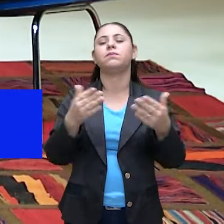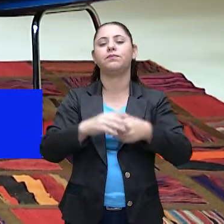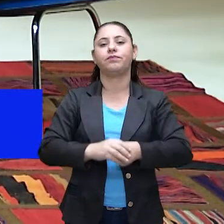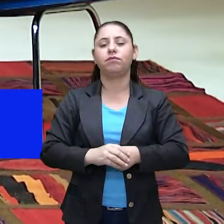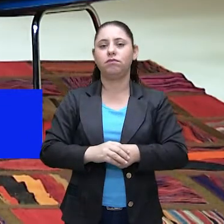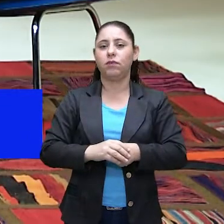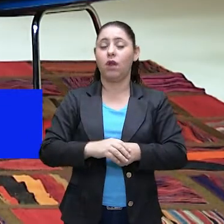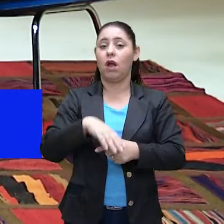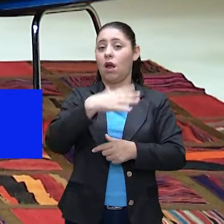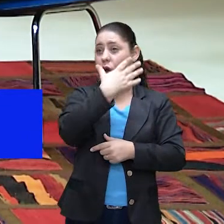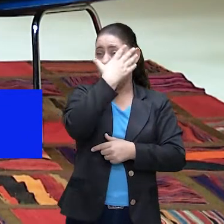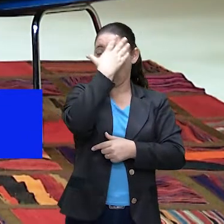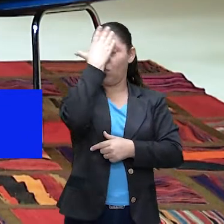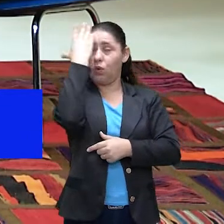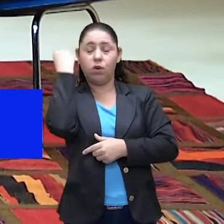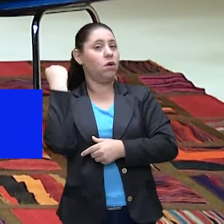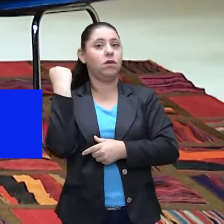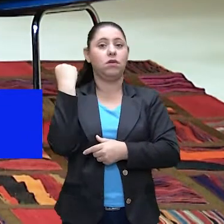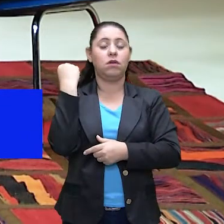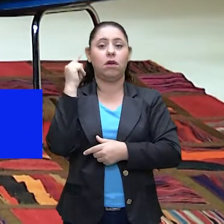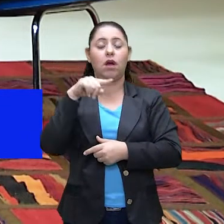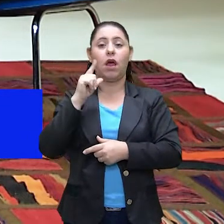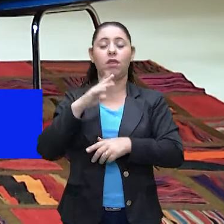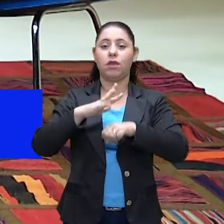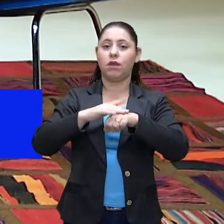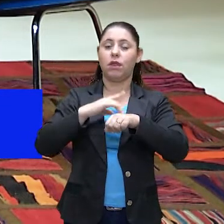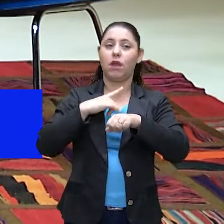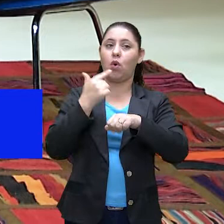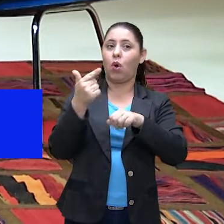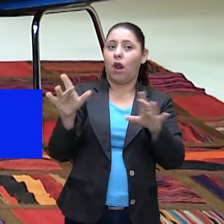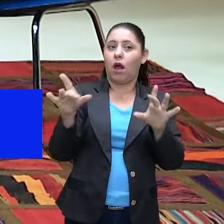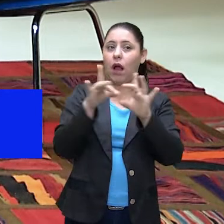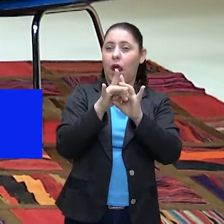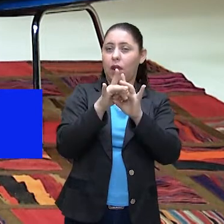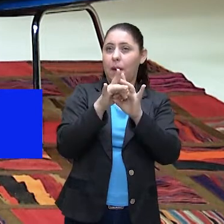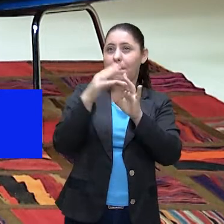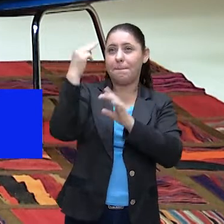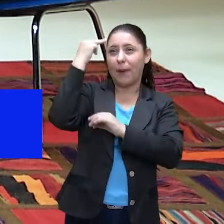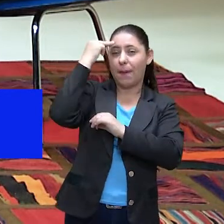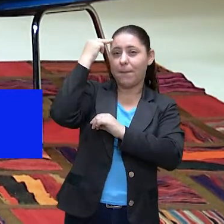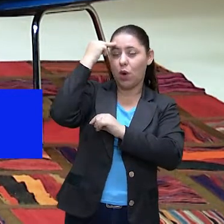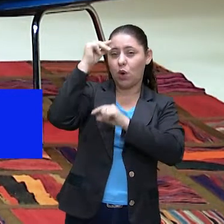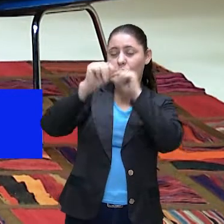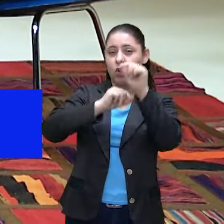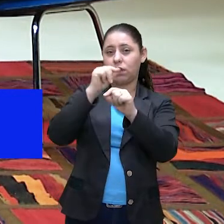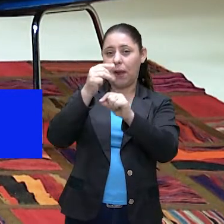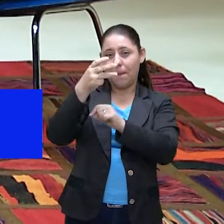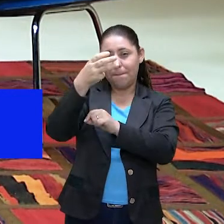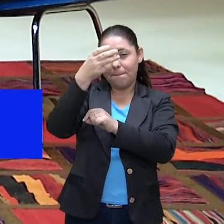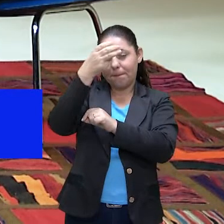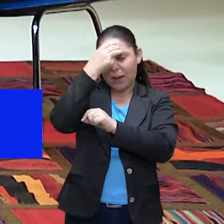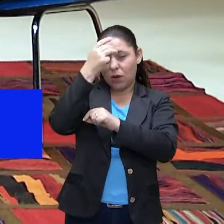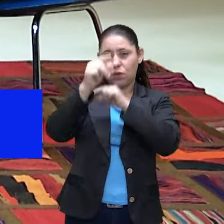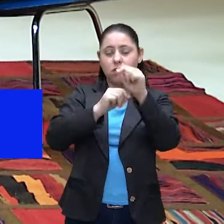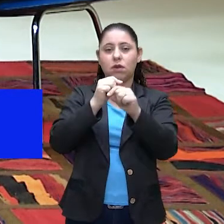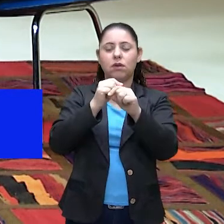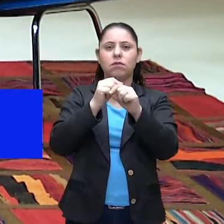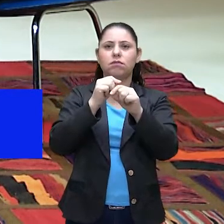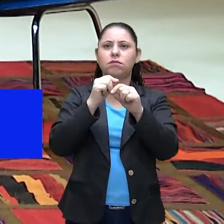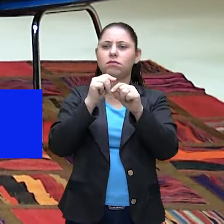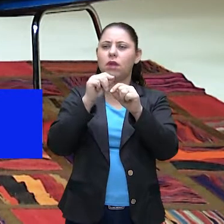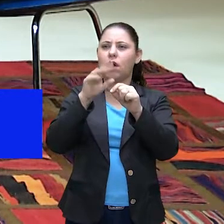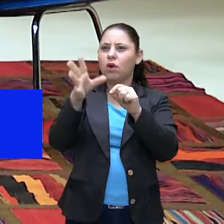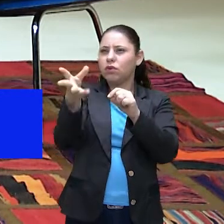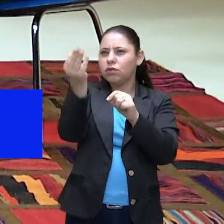diferencia do Alzheimer em si é que o Alzheimer tem outras áreas relacionadas à memória, não só da linguagem, mas memória da fisionomia,